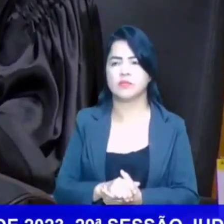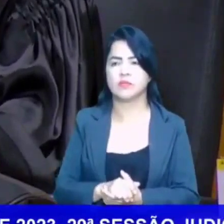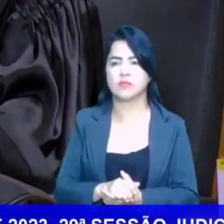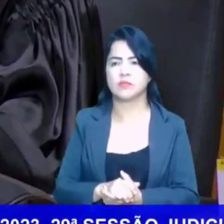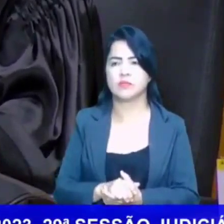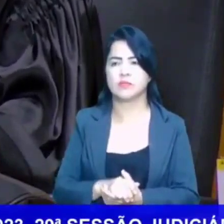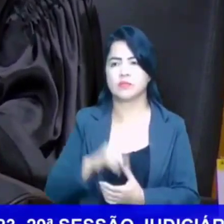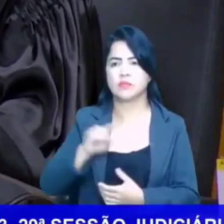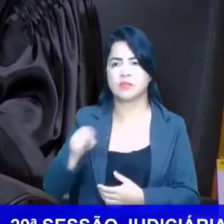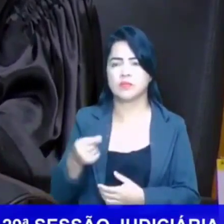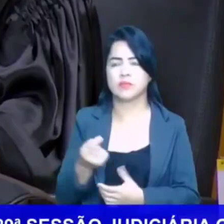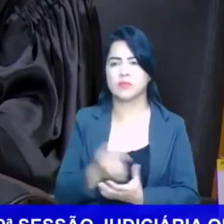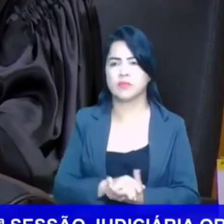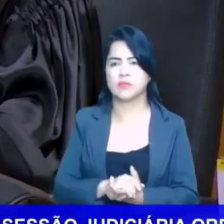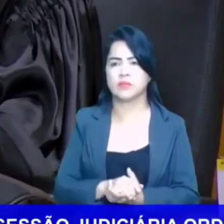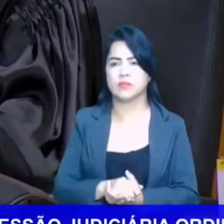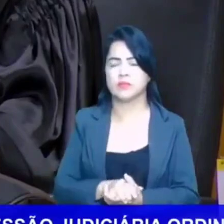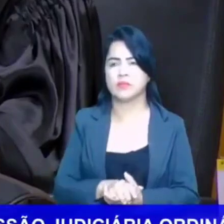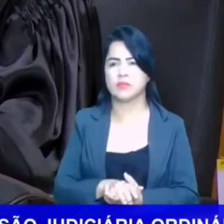vírgula,